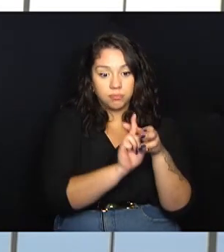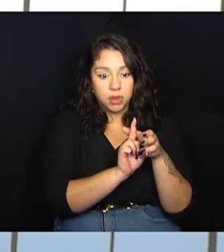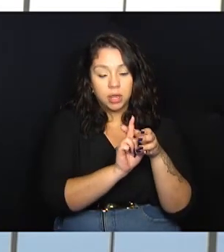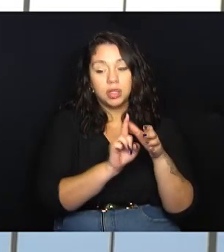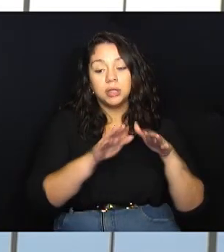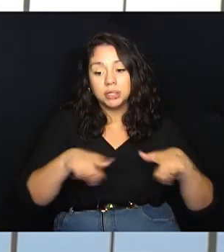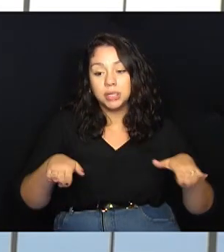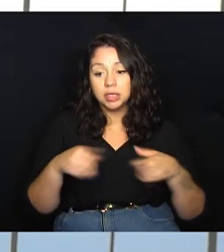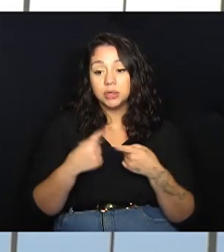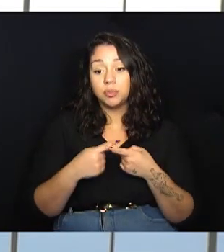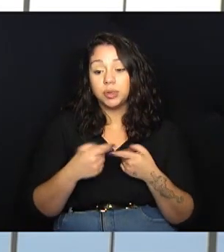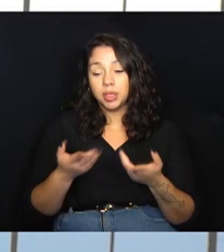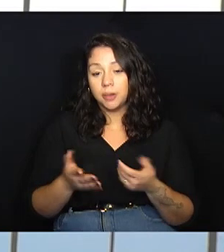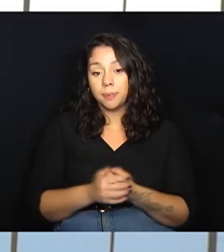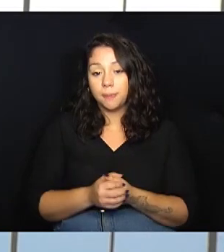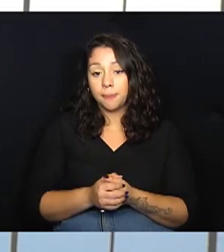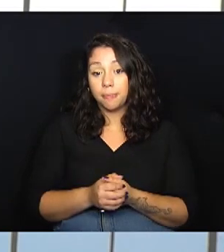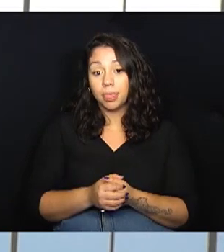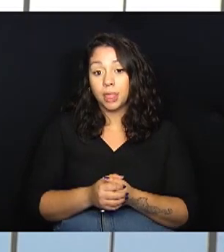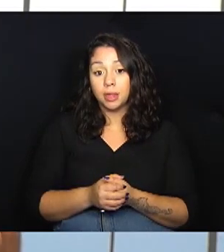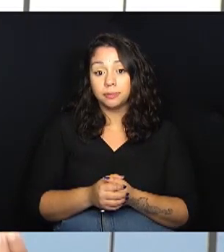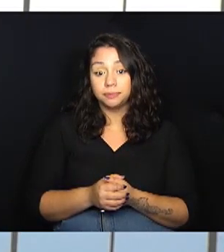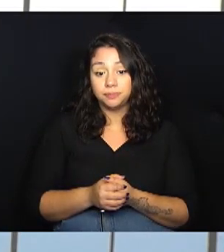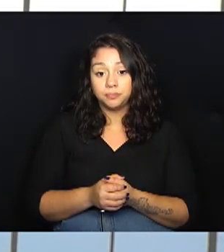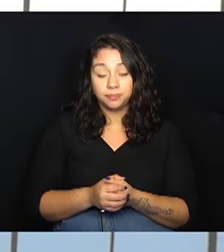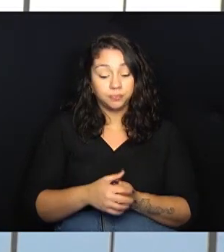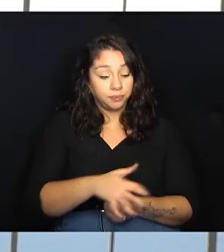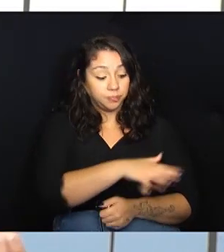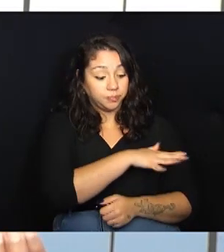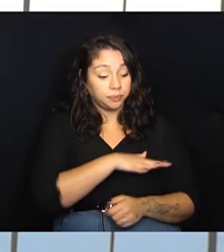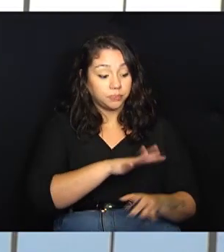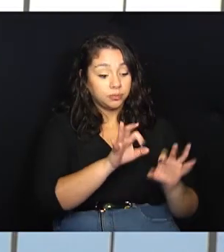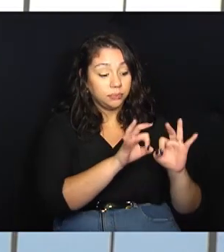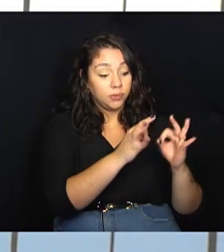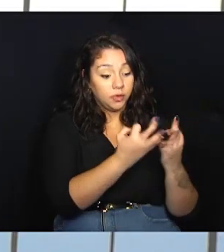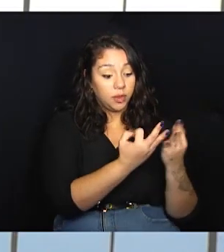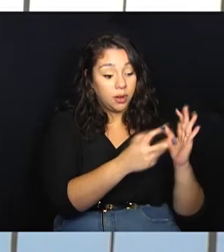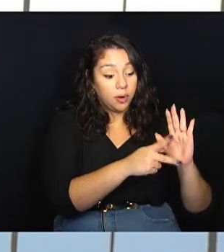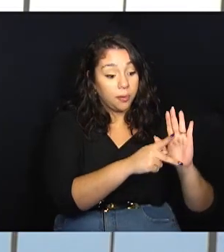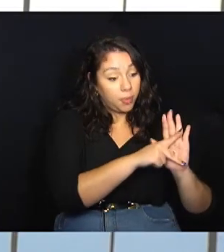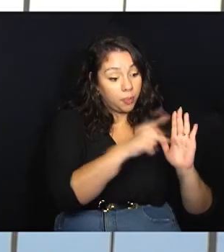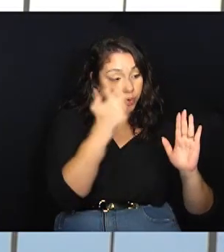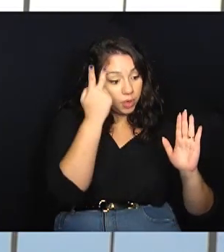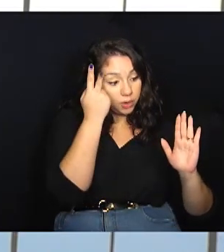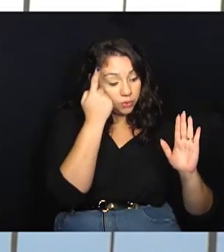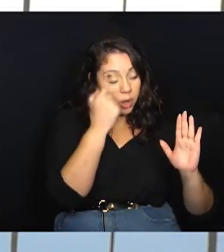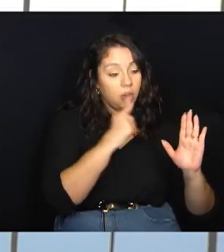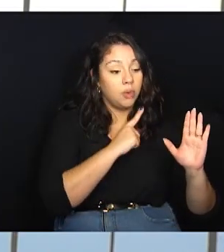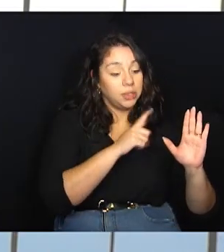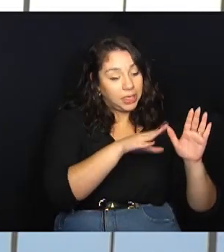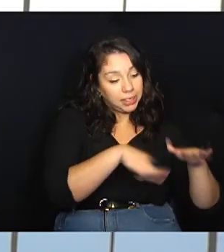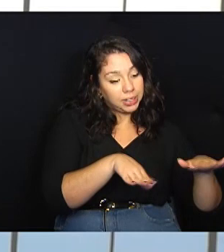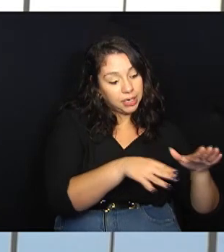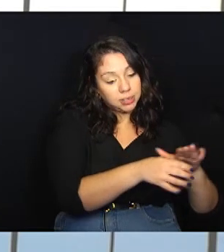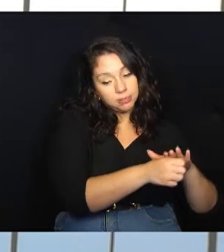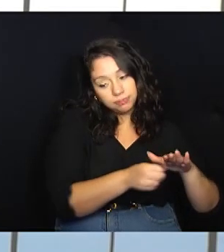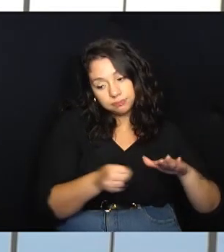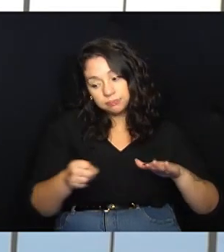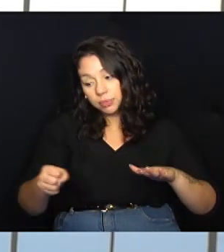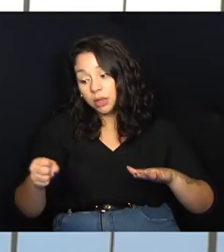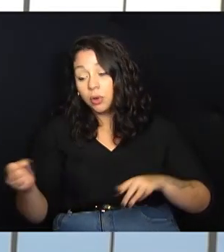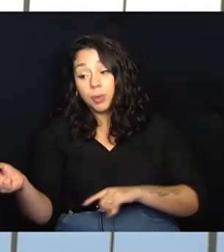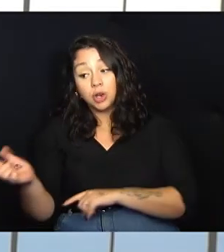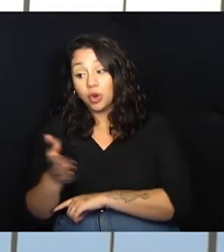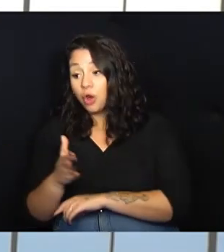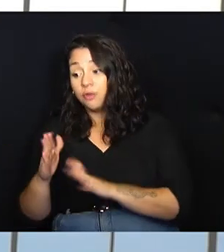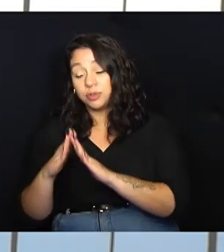porque quando ela é retirada muitas vezes desse seio familiar originário, né, ela vai para um outro espaço, ela vai para um outro território, uma nova escola,